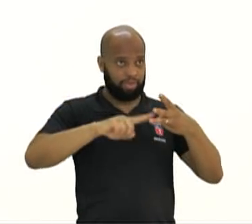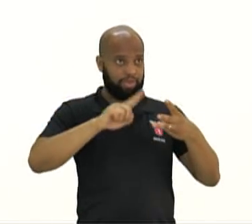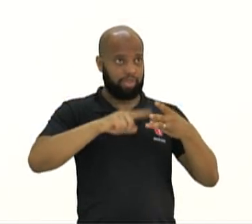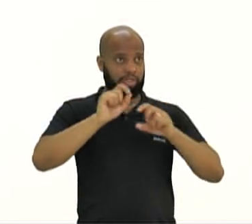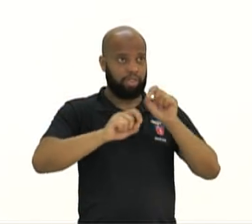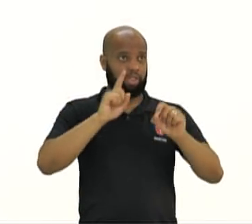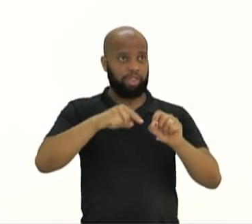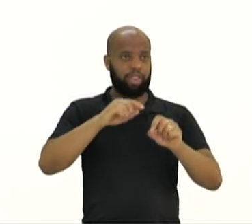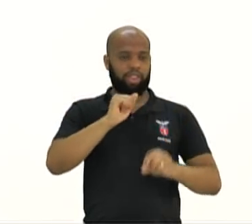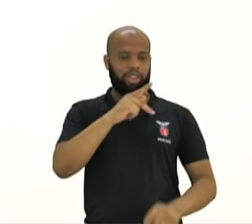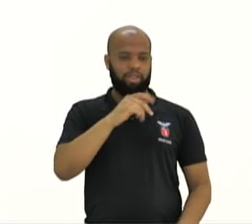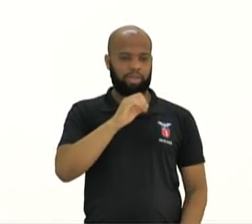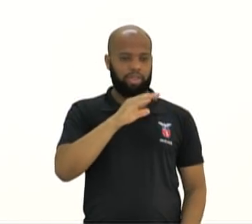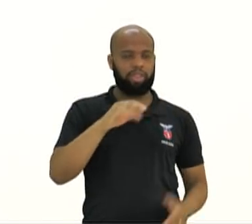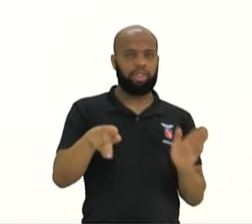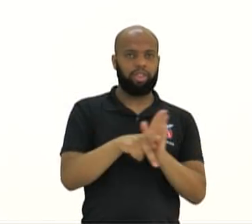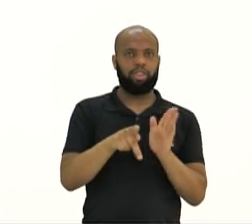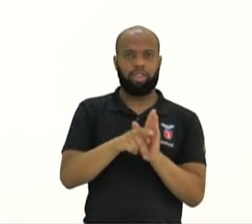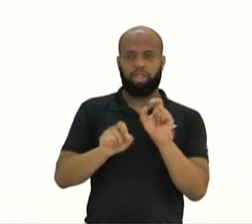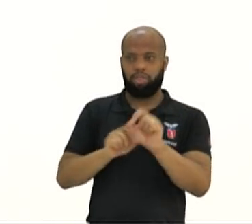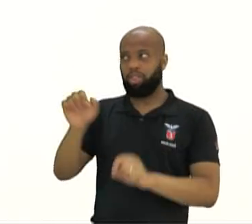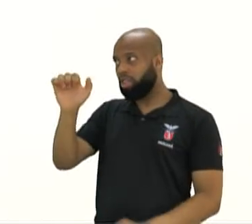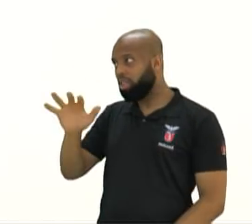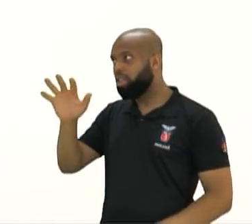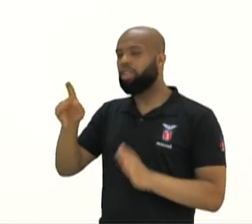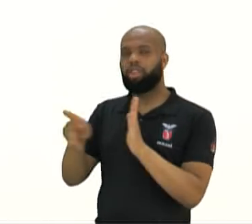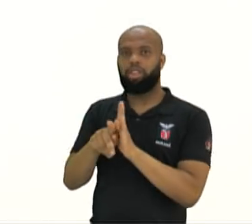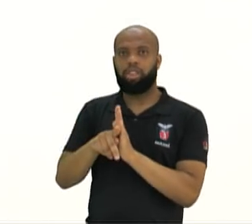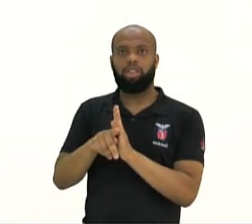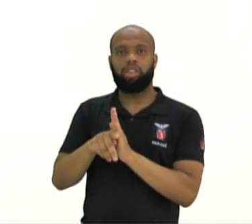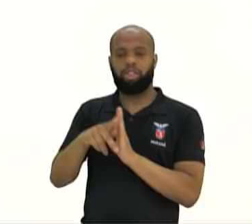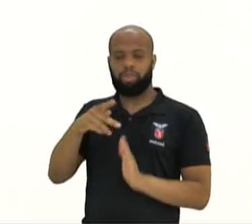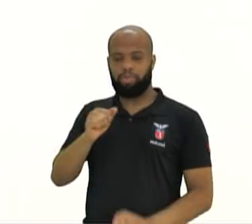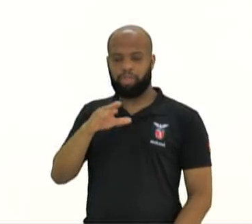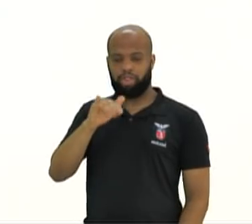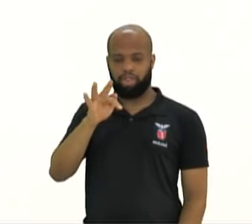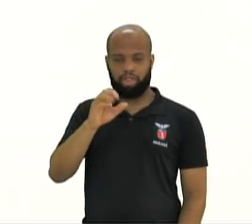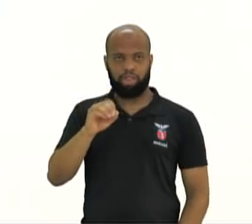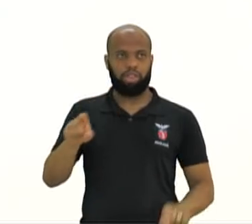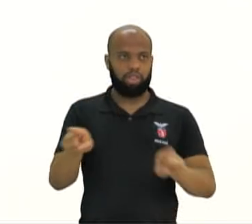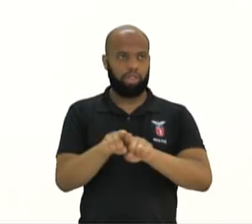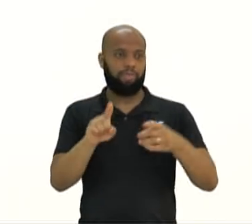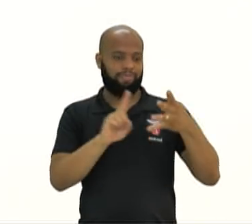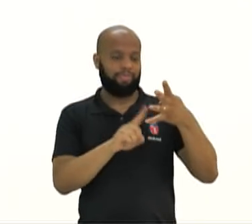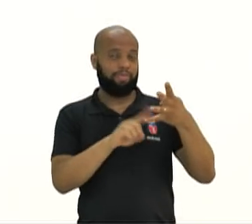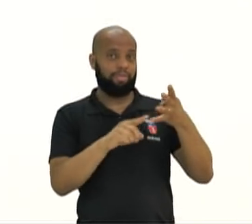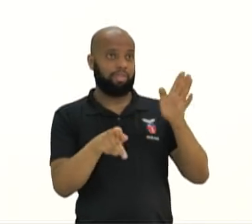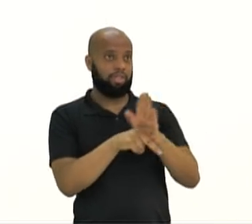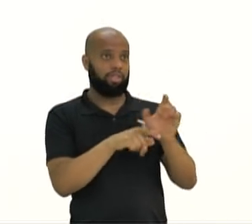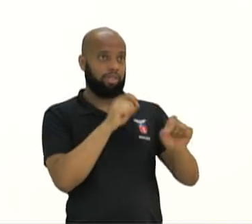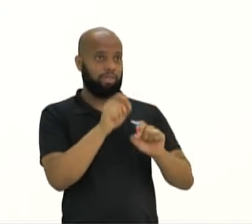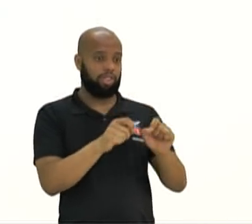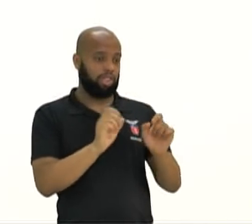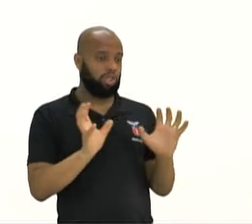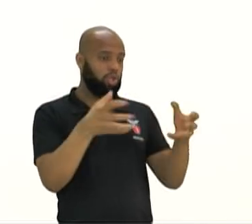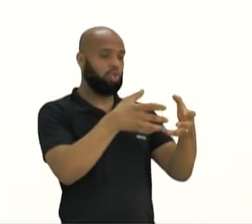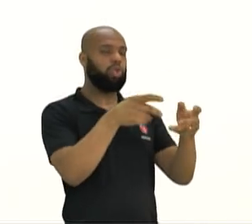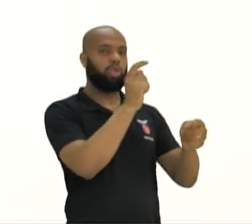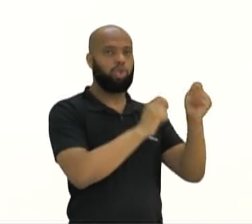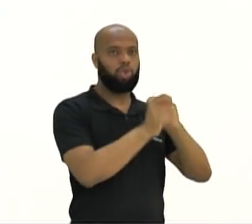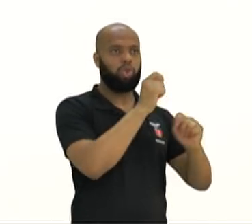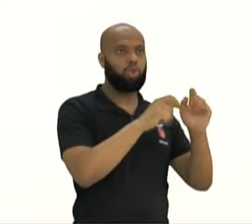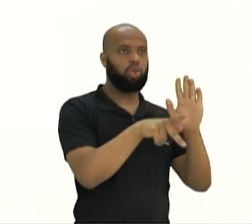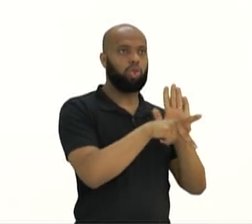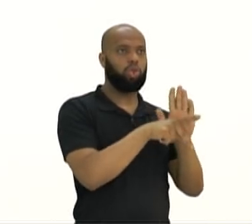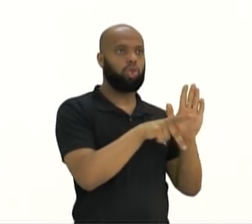do Pacífico, ou o NAFTA, um bloco econômico que nem fica lá, né? Fica na América do